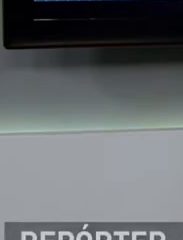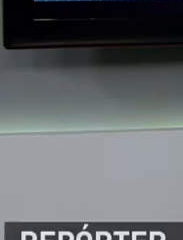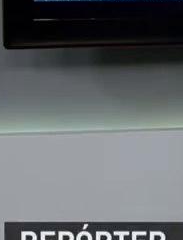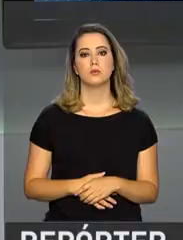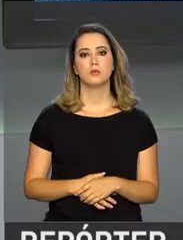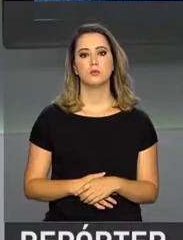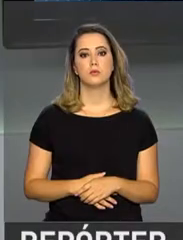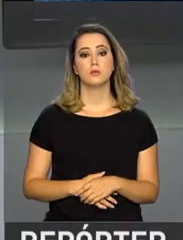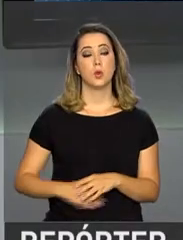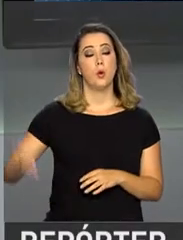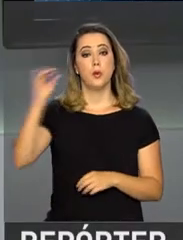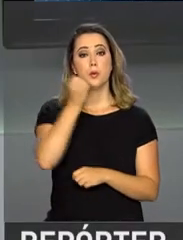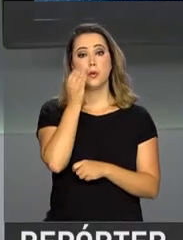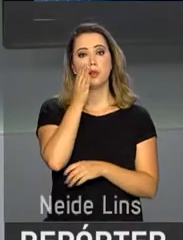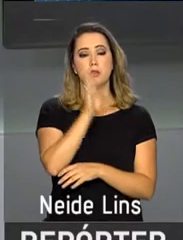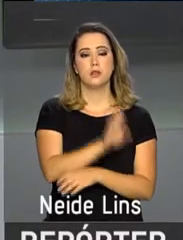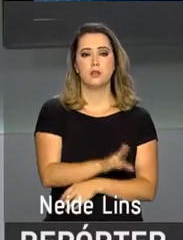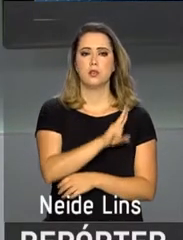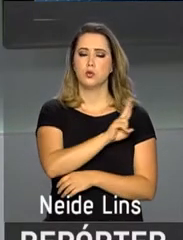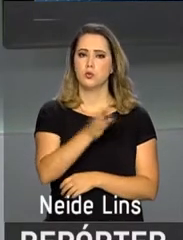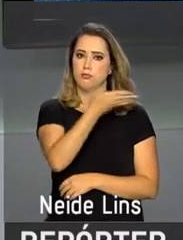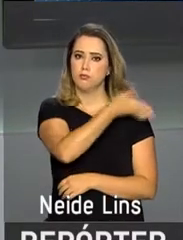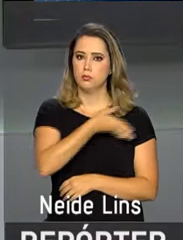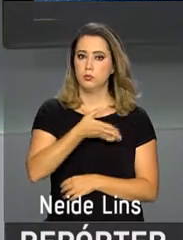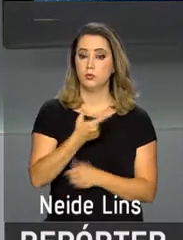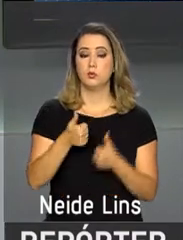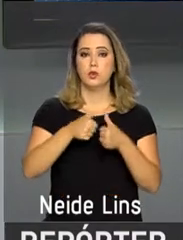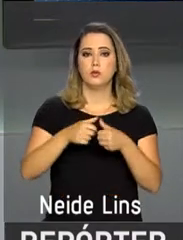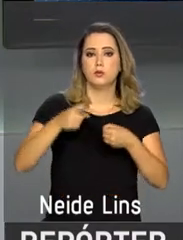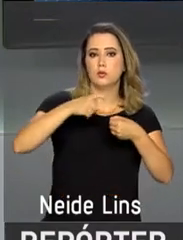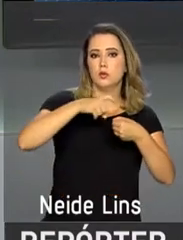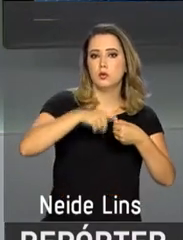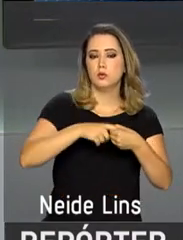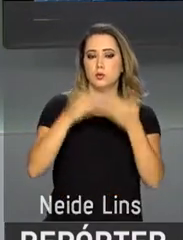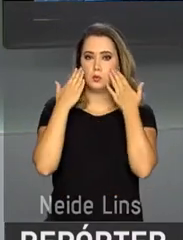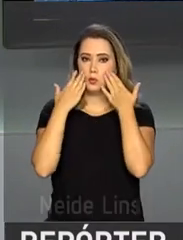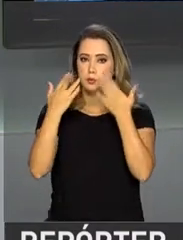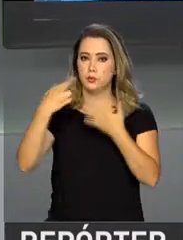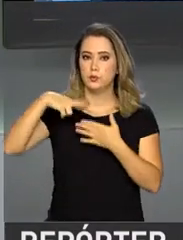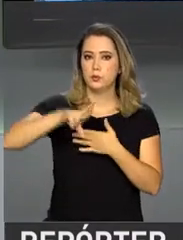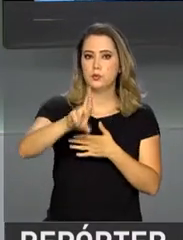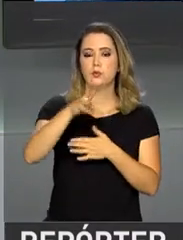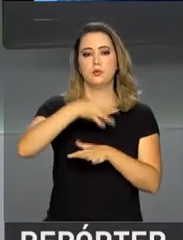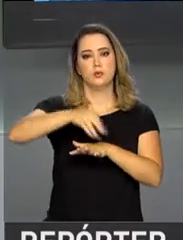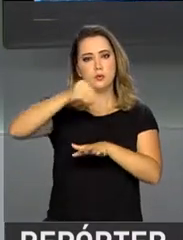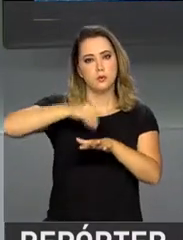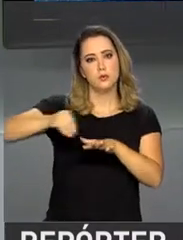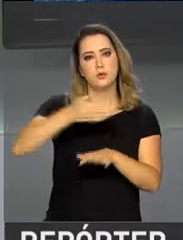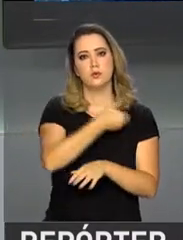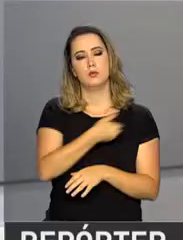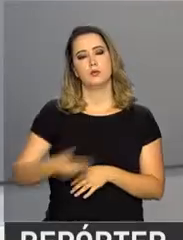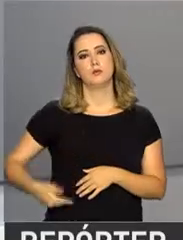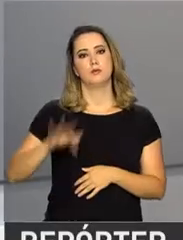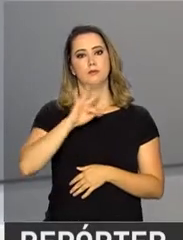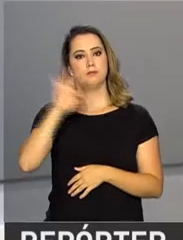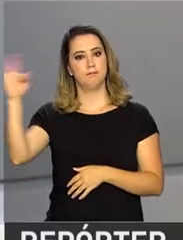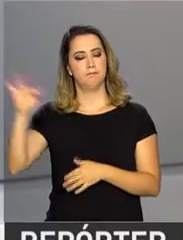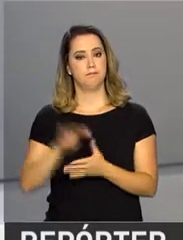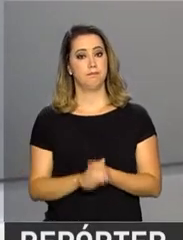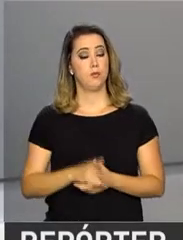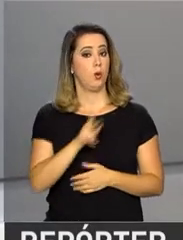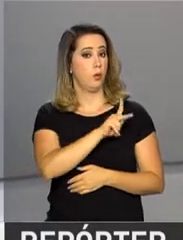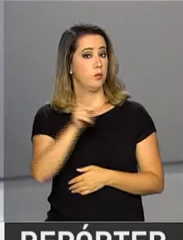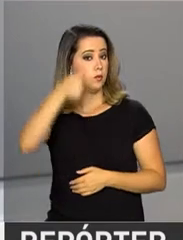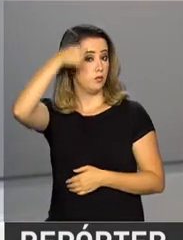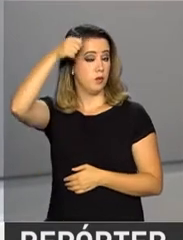olá boa tarde eu sou carolina becker estamos de volta com o repórter nbr notícias do governo federal o presidente michel